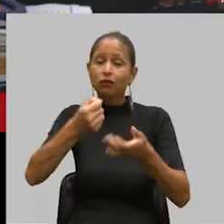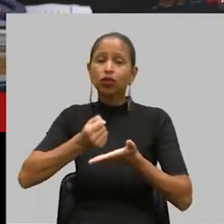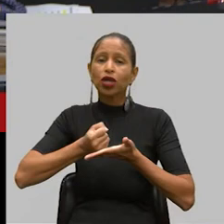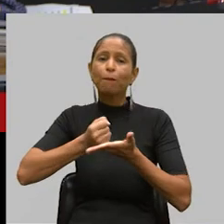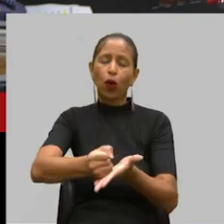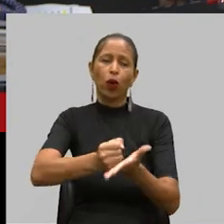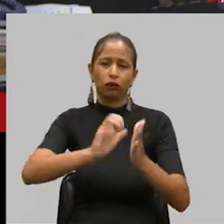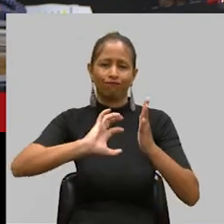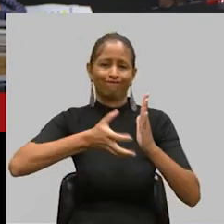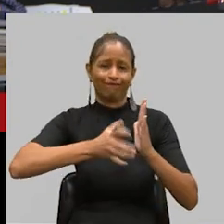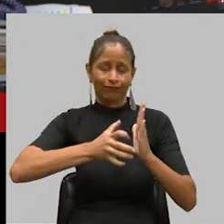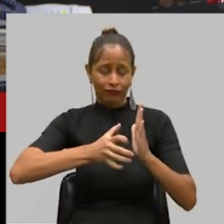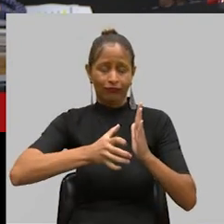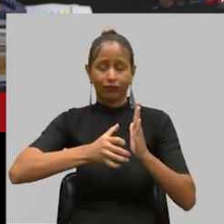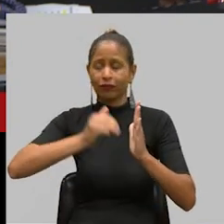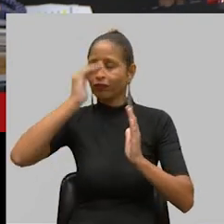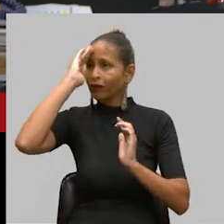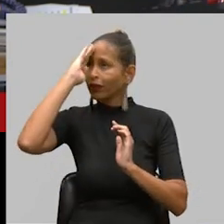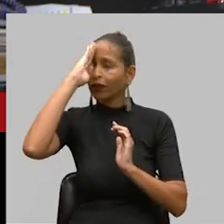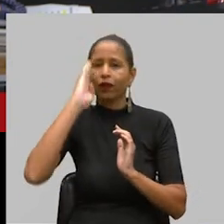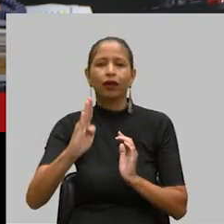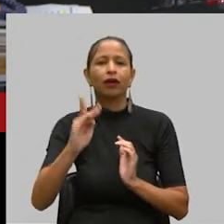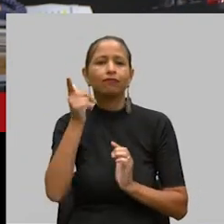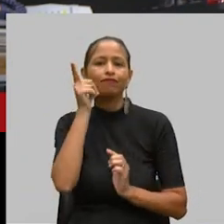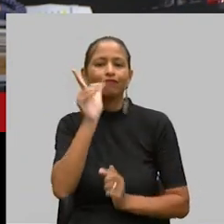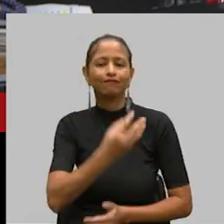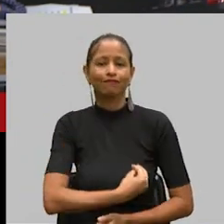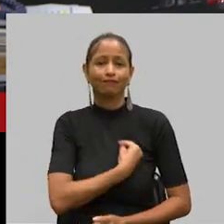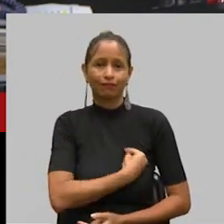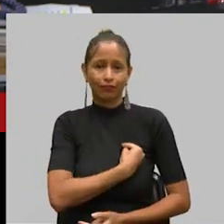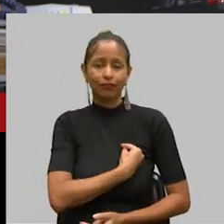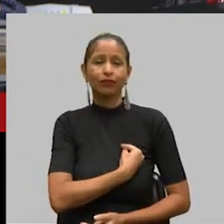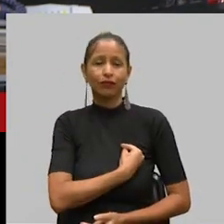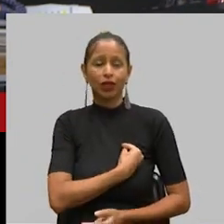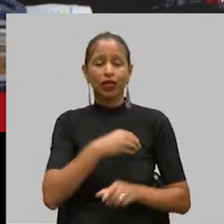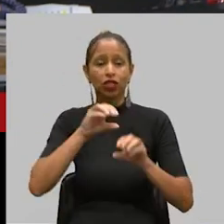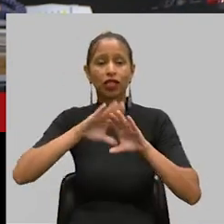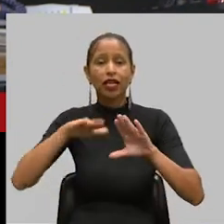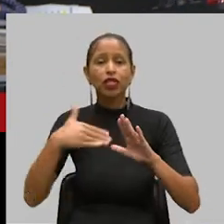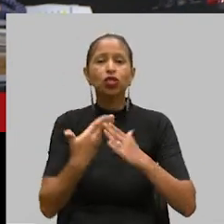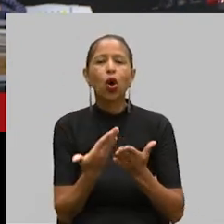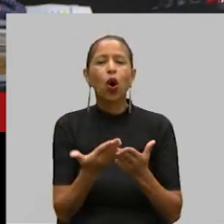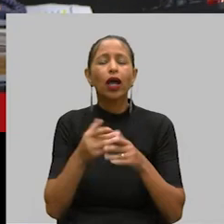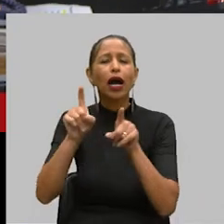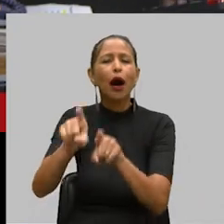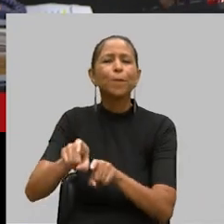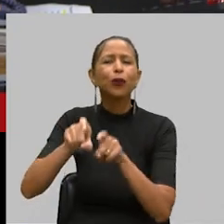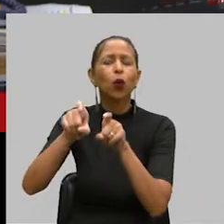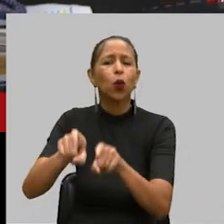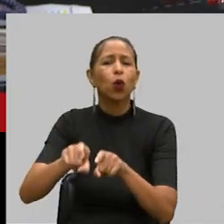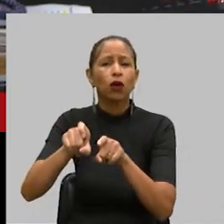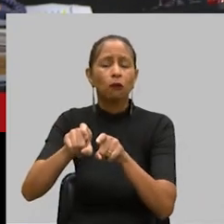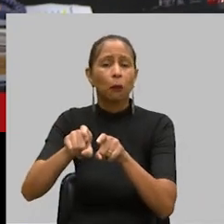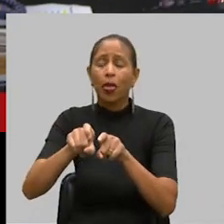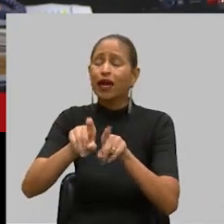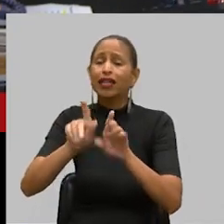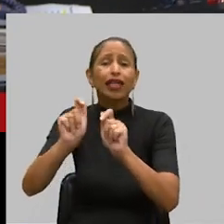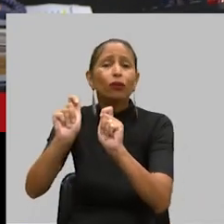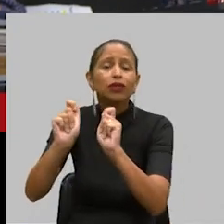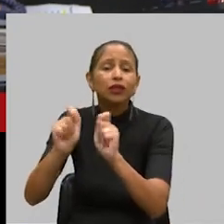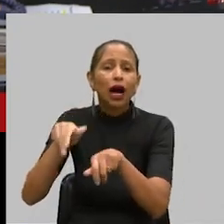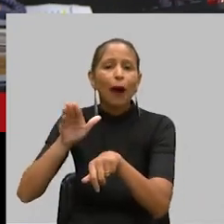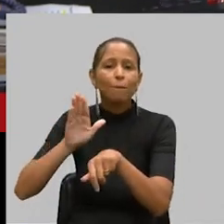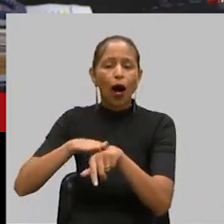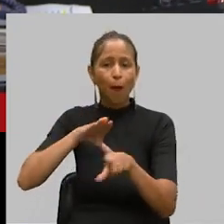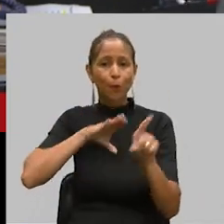parlamentar sobretudo pra gente sobreviver como curso de educação do campo nós não podemos mais passar vou falar no